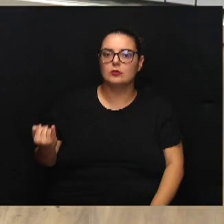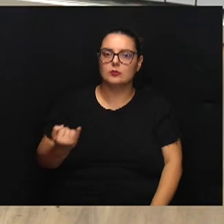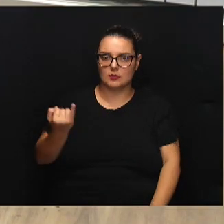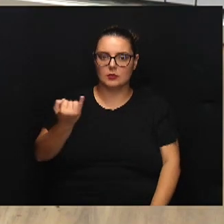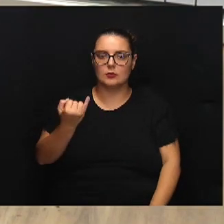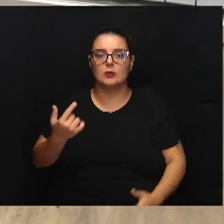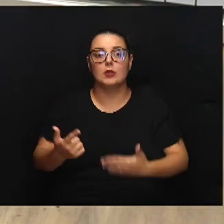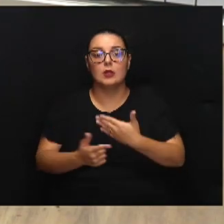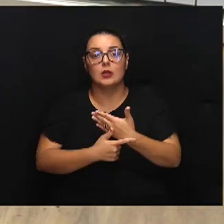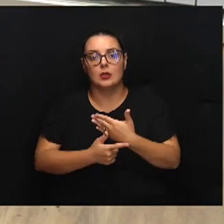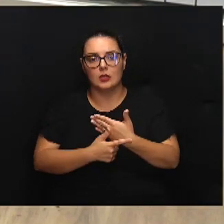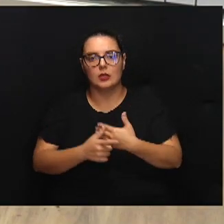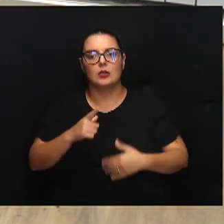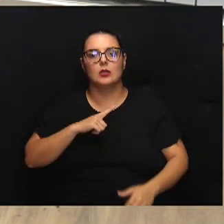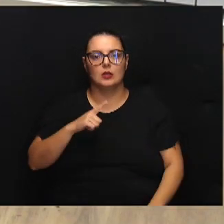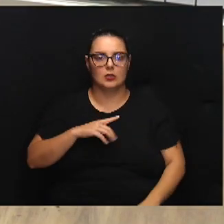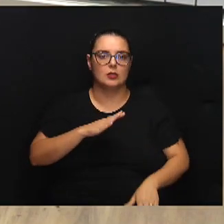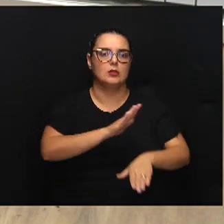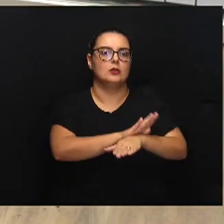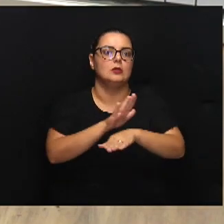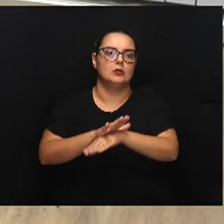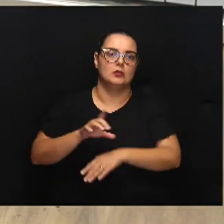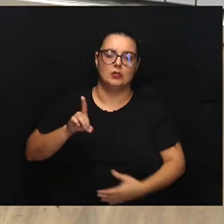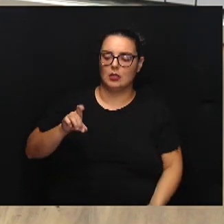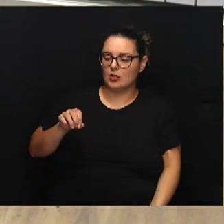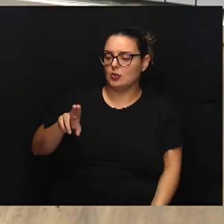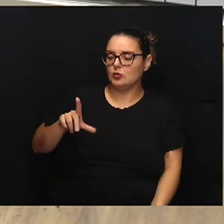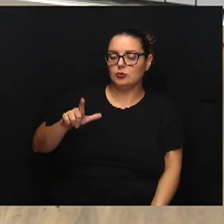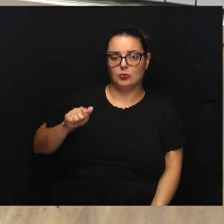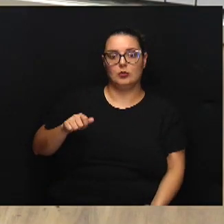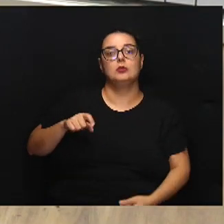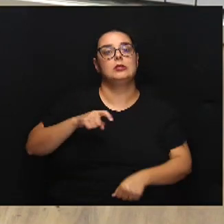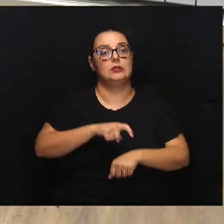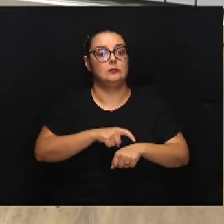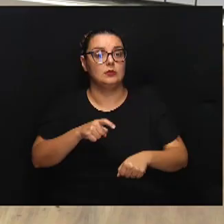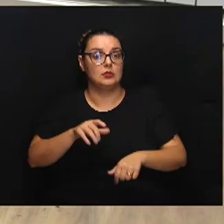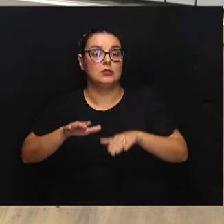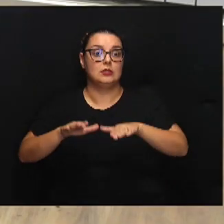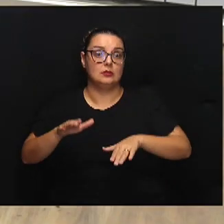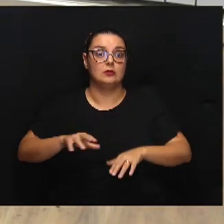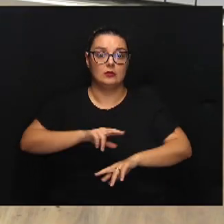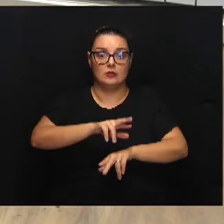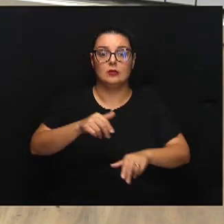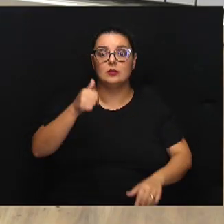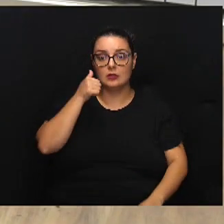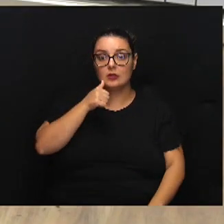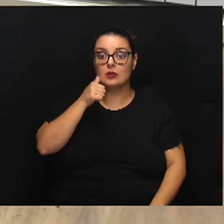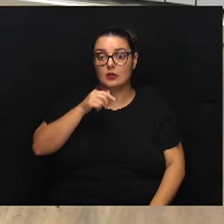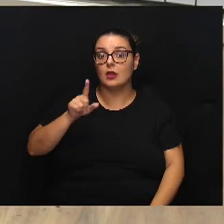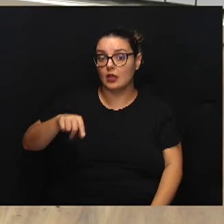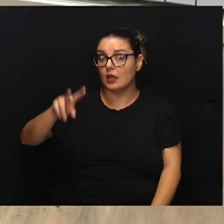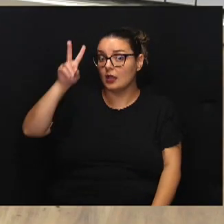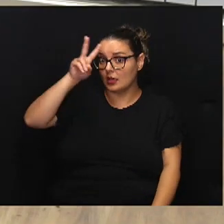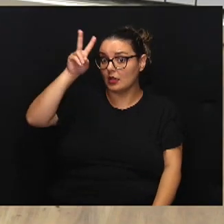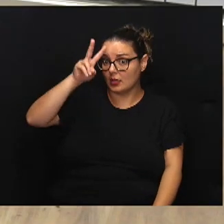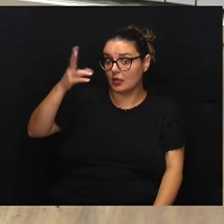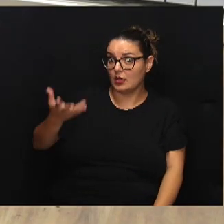este papel, e tem este auxílio da doula também, neste momento que muitas mulheres optam, né, por ter alguém